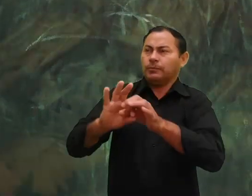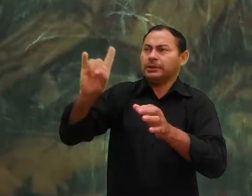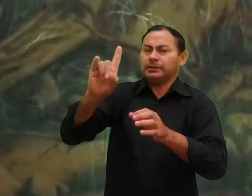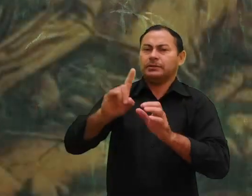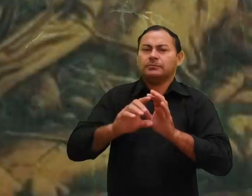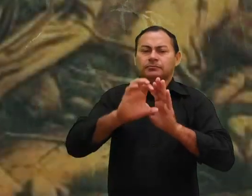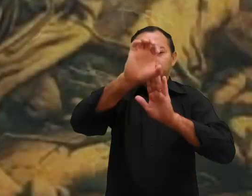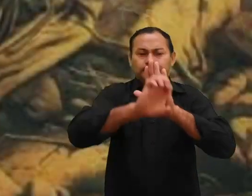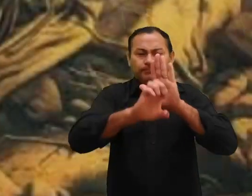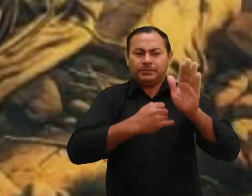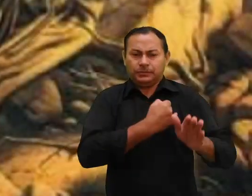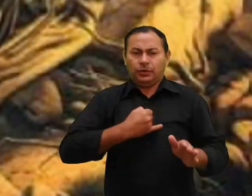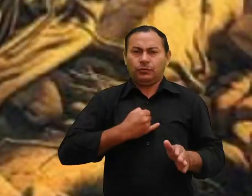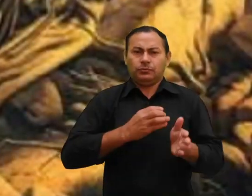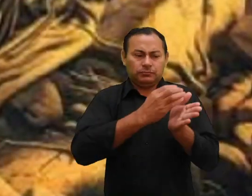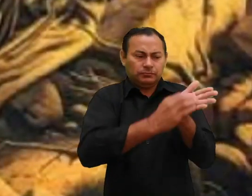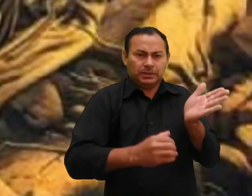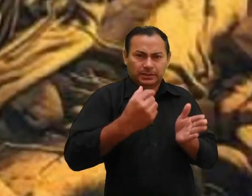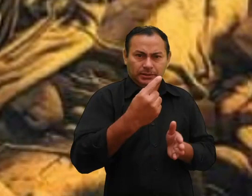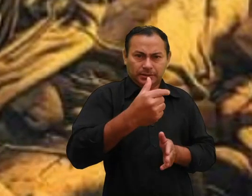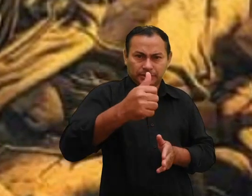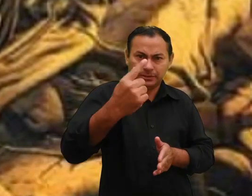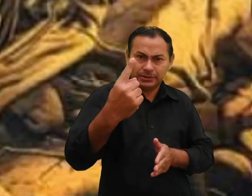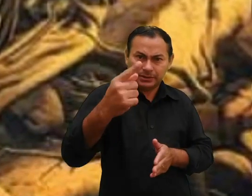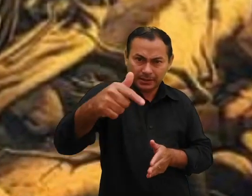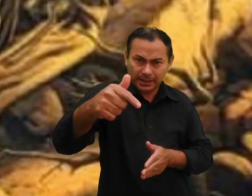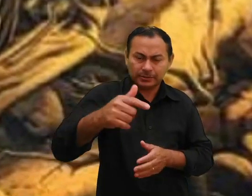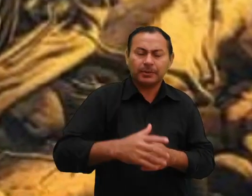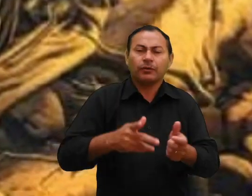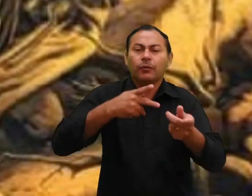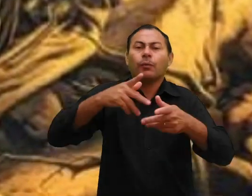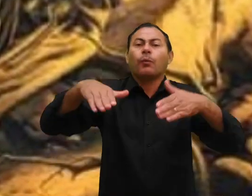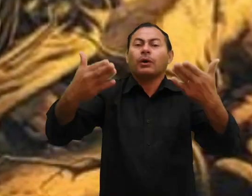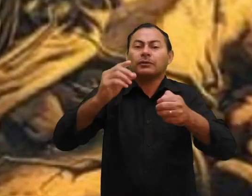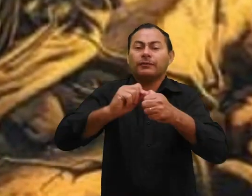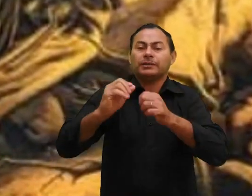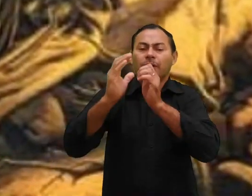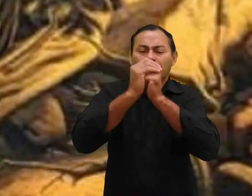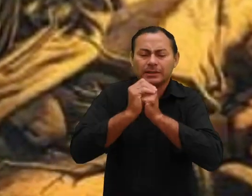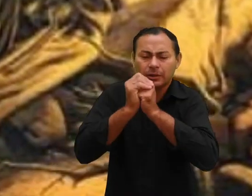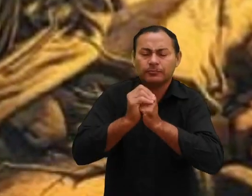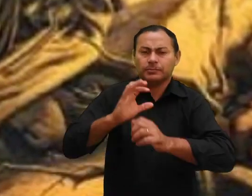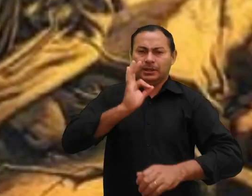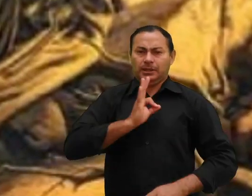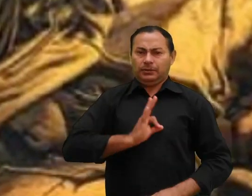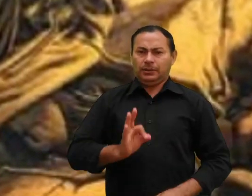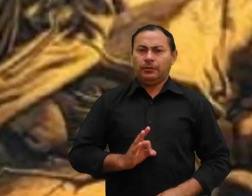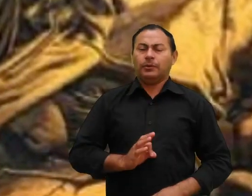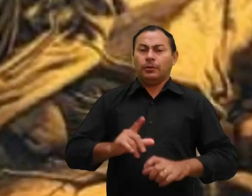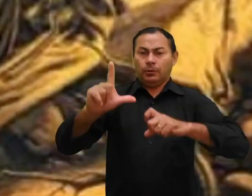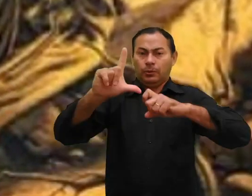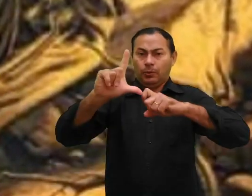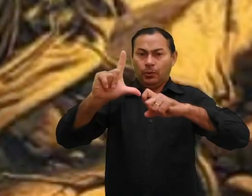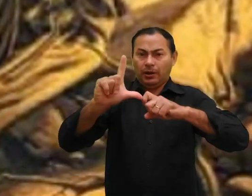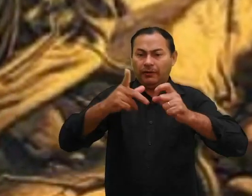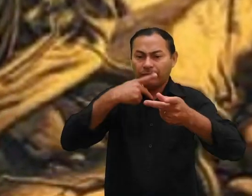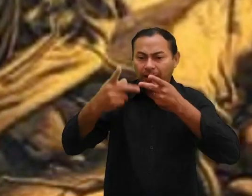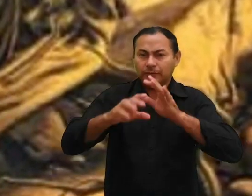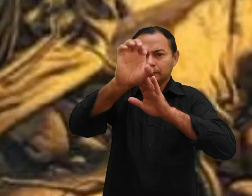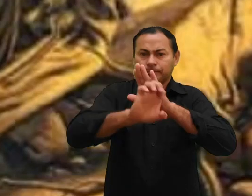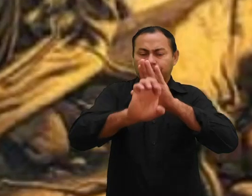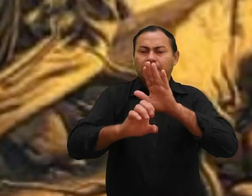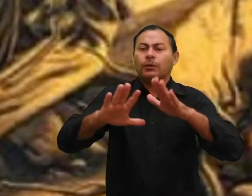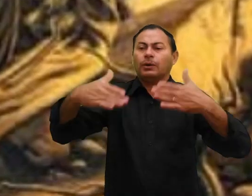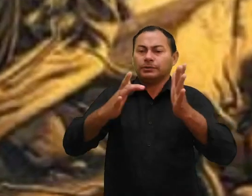João, capítulo 17, quando ele fez a oração sacerdotal. Lucas relata em seu evangelho que, enquanto Jesus